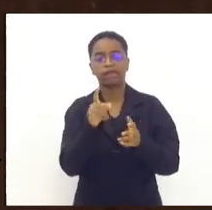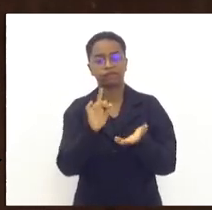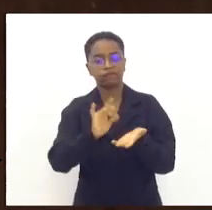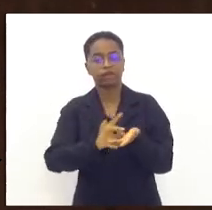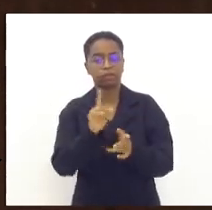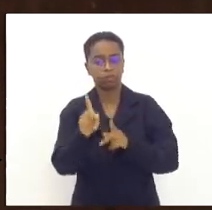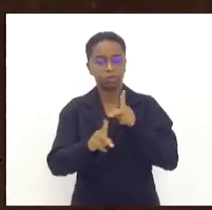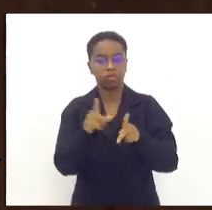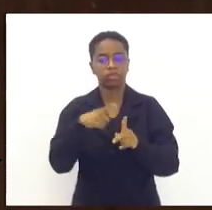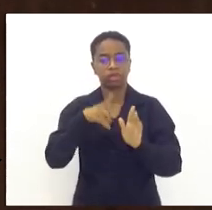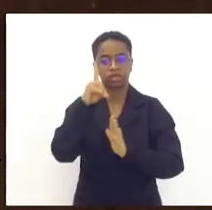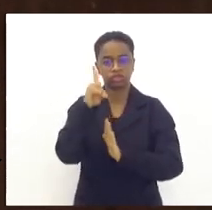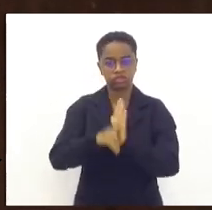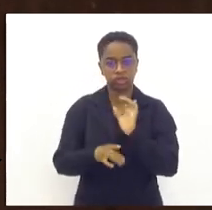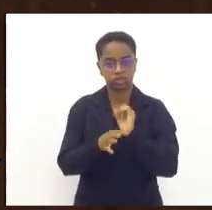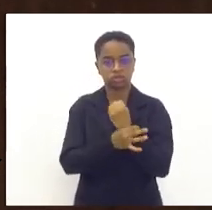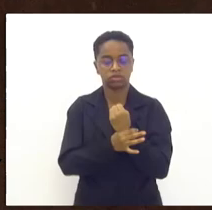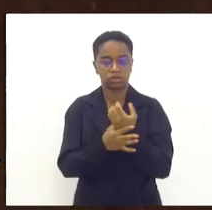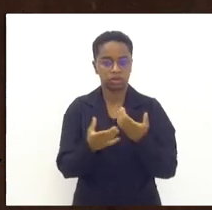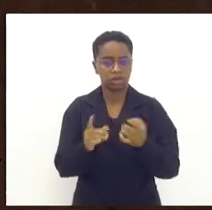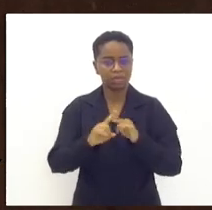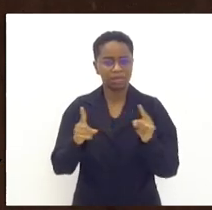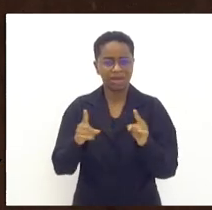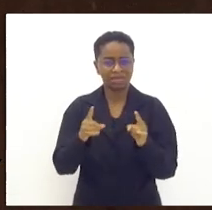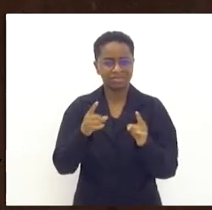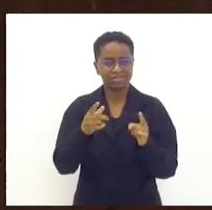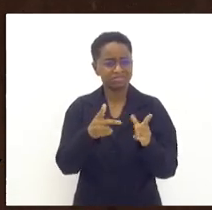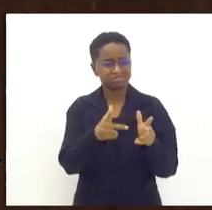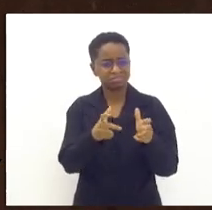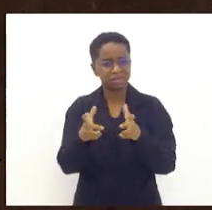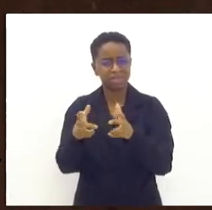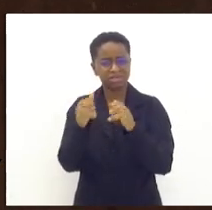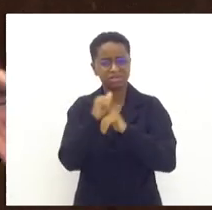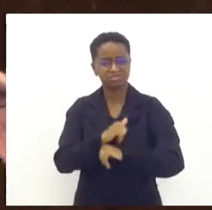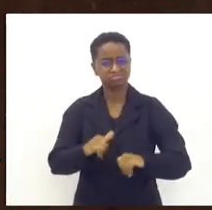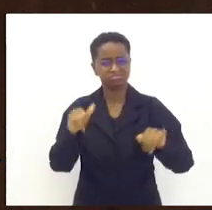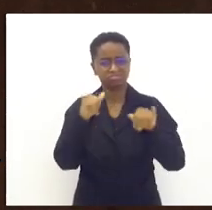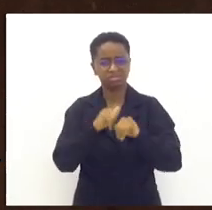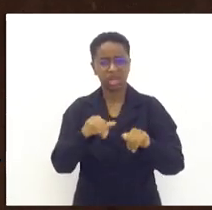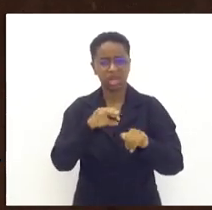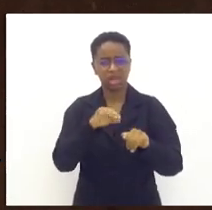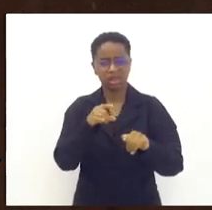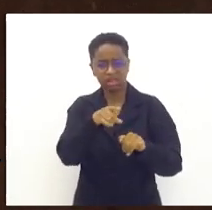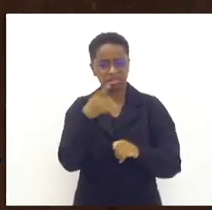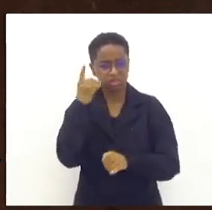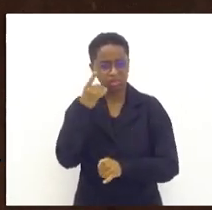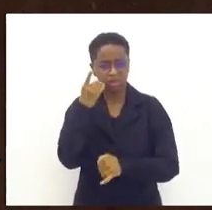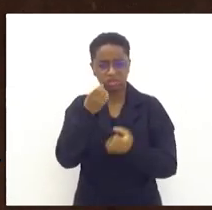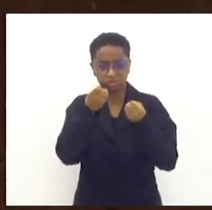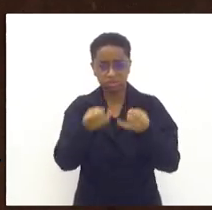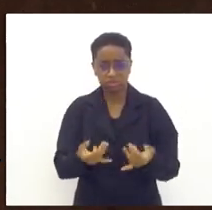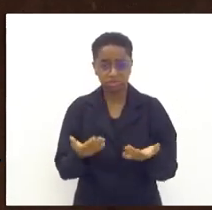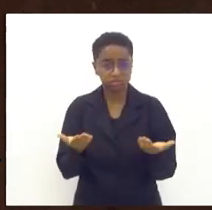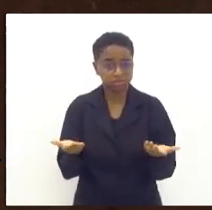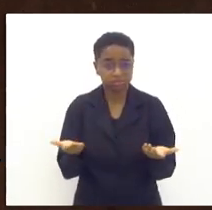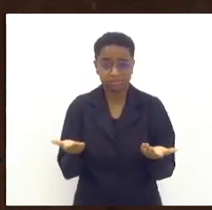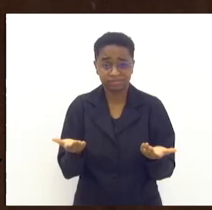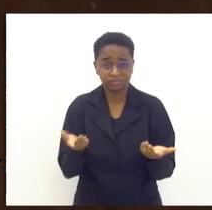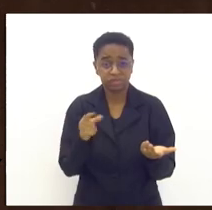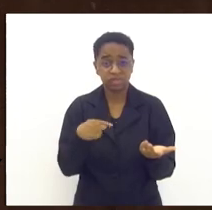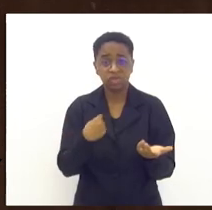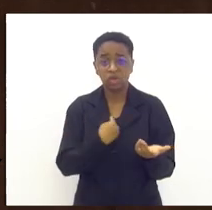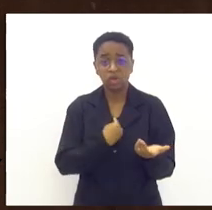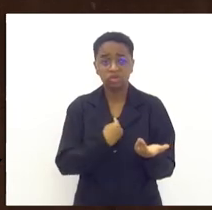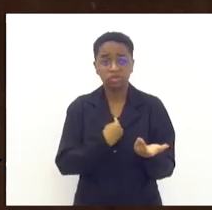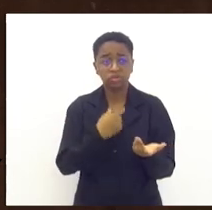tenha o direito à segurança, ao ver essa notícia que o deputado coloca aqui, é prazer, Luiz Paulo. O que nós